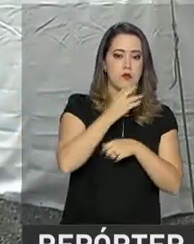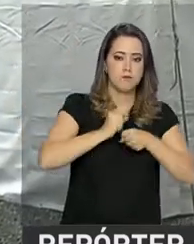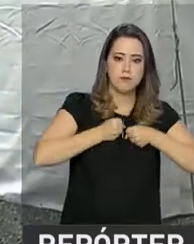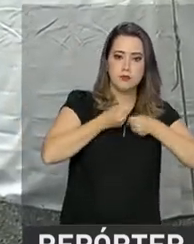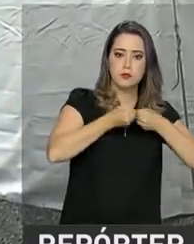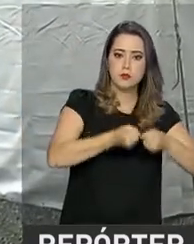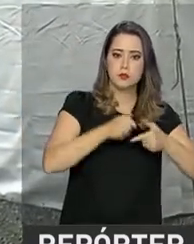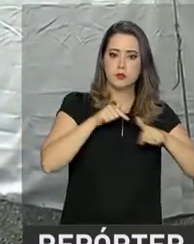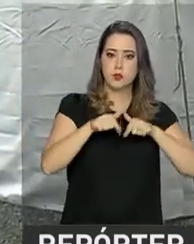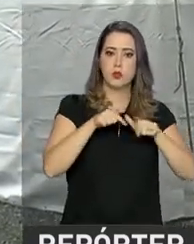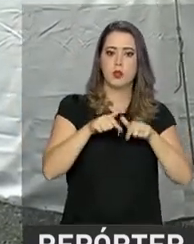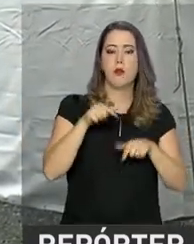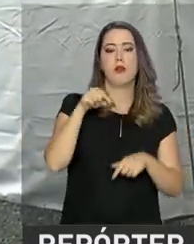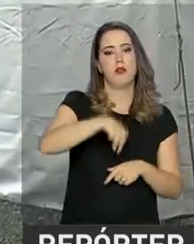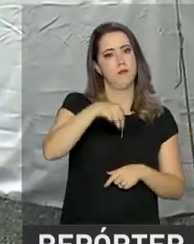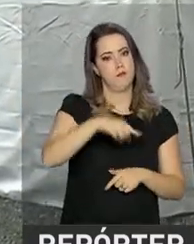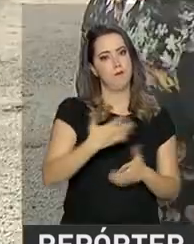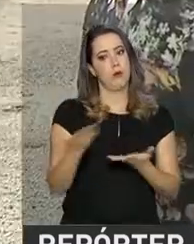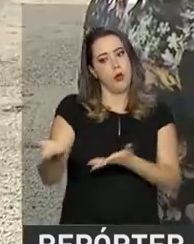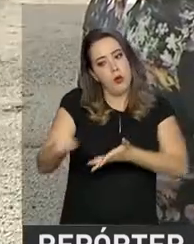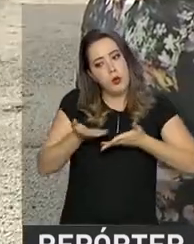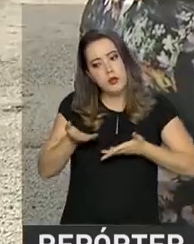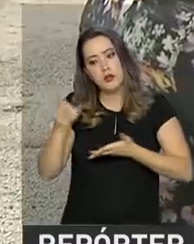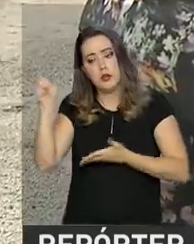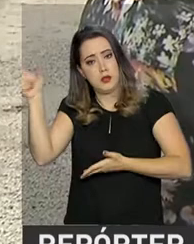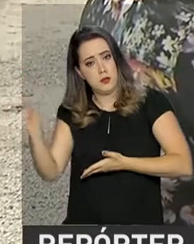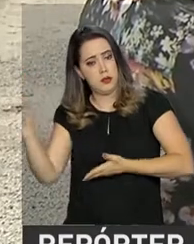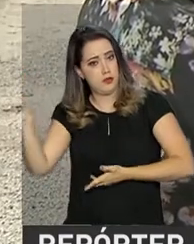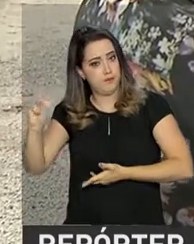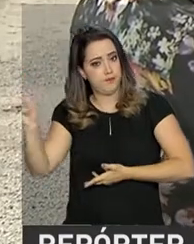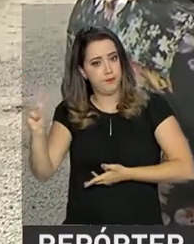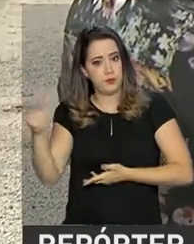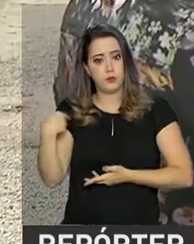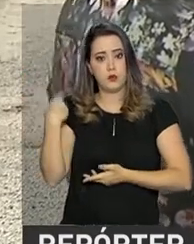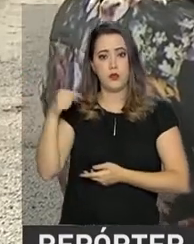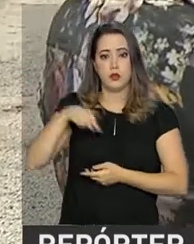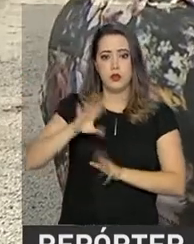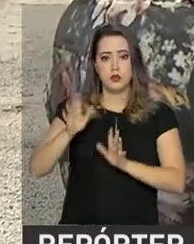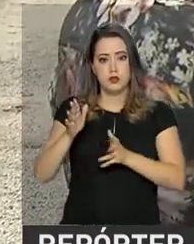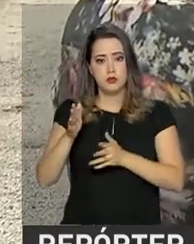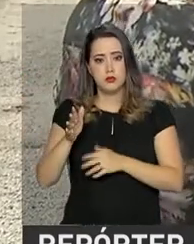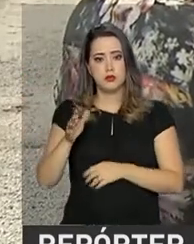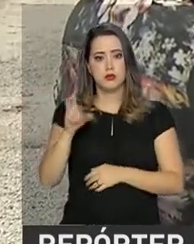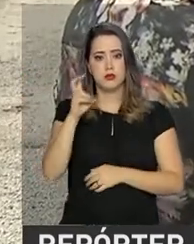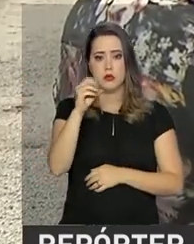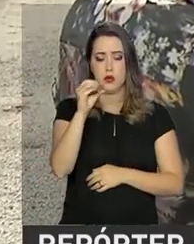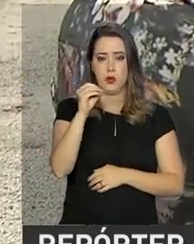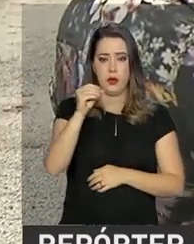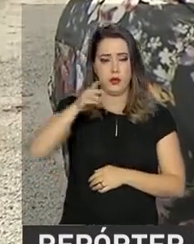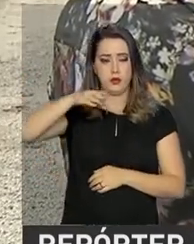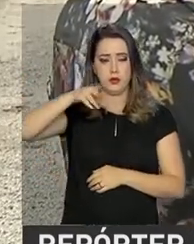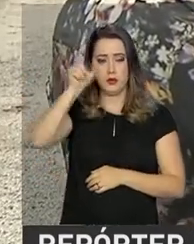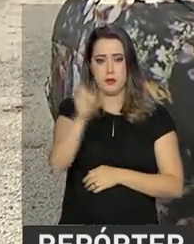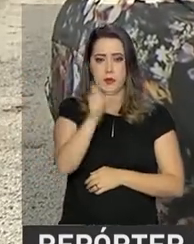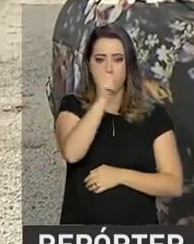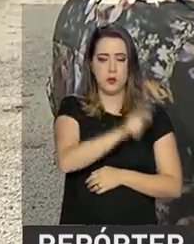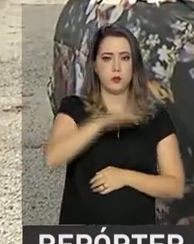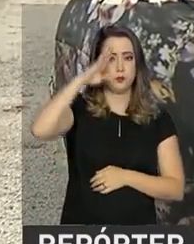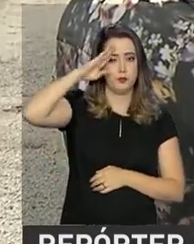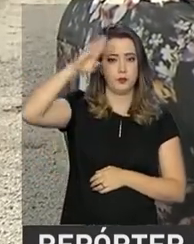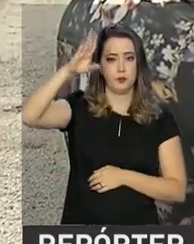a a operação acolhida então aqui nós concentraríamos cerca de 500 militares que